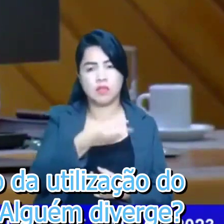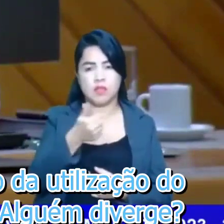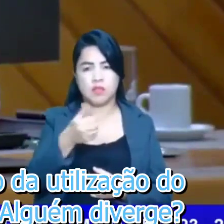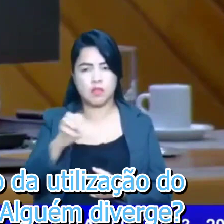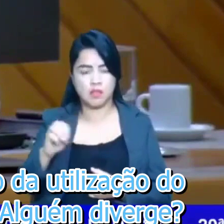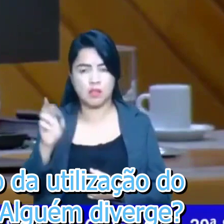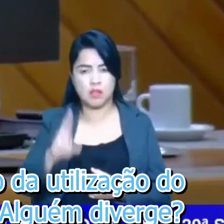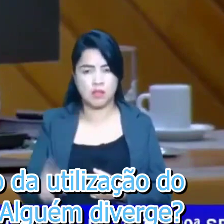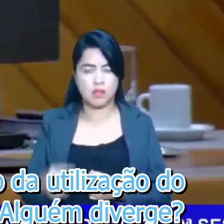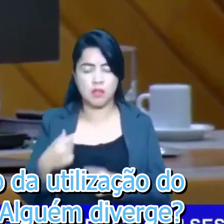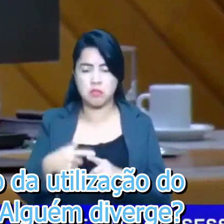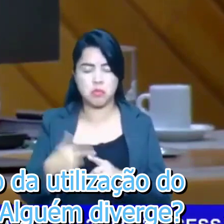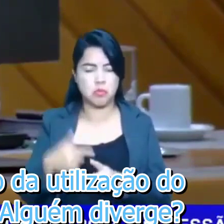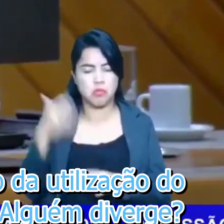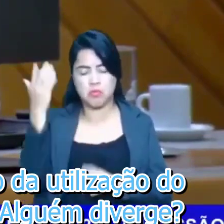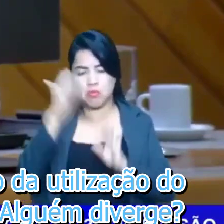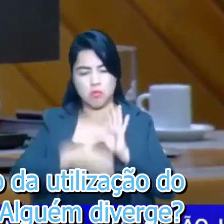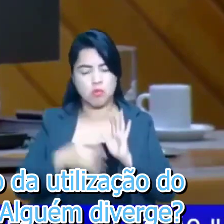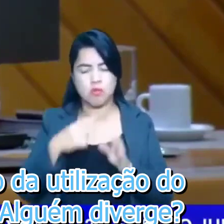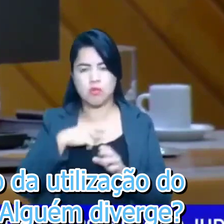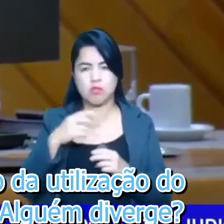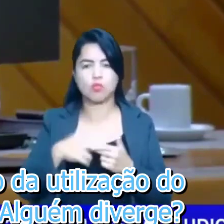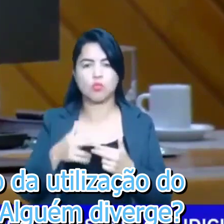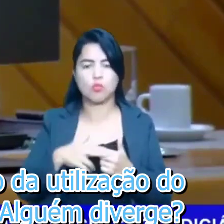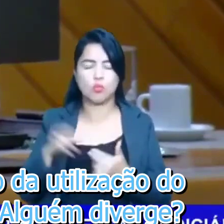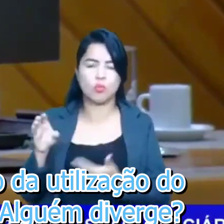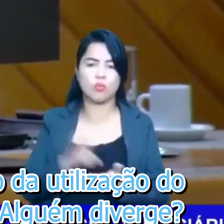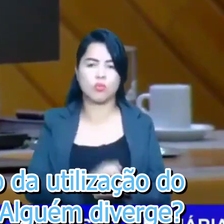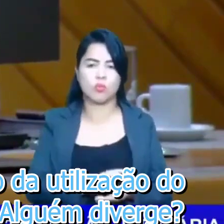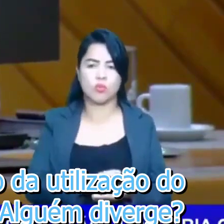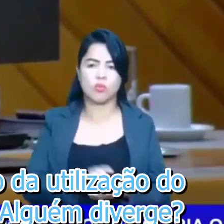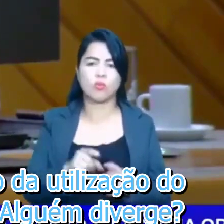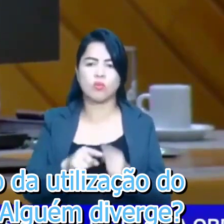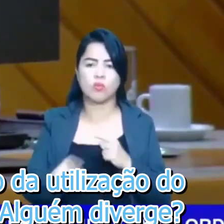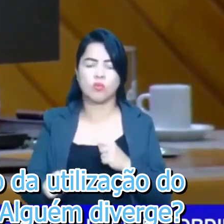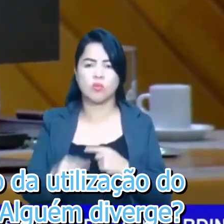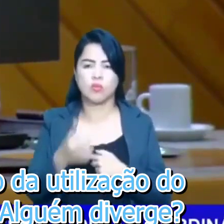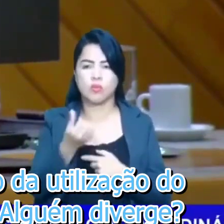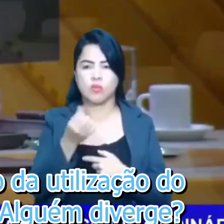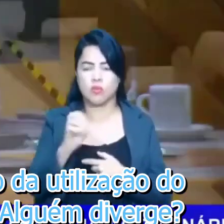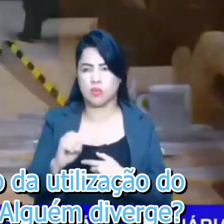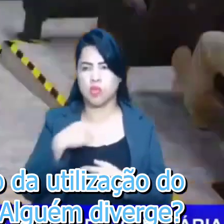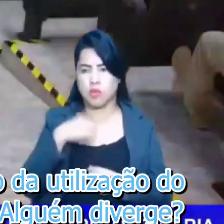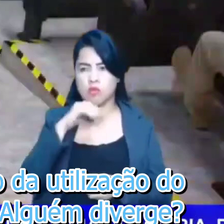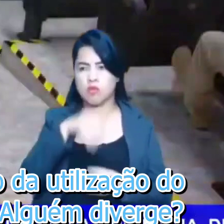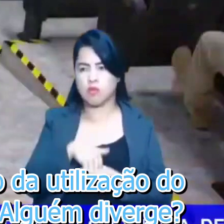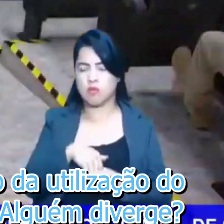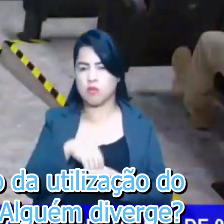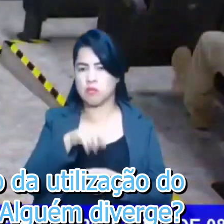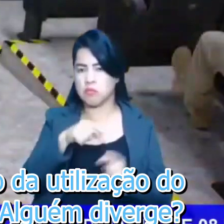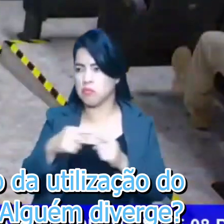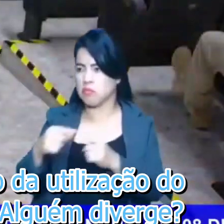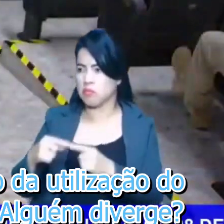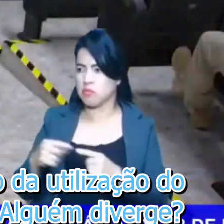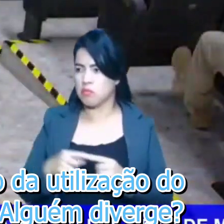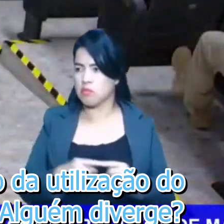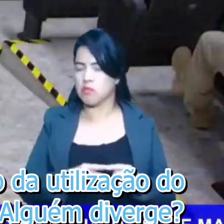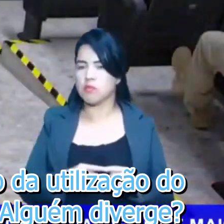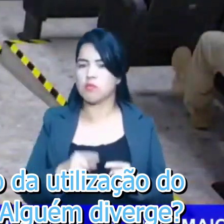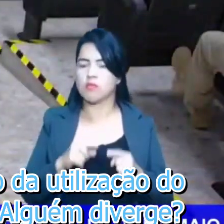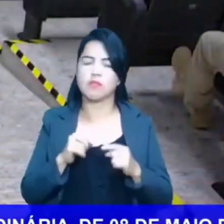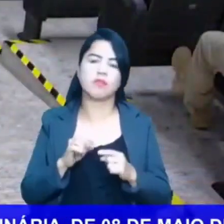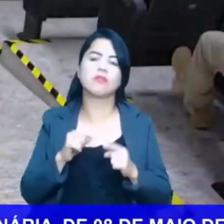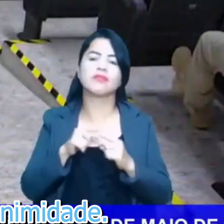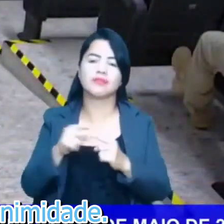310,00 em razão da não comprovação da utilização do recurso, o que viola o artigo 60 da norma. É como voto. Alguém diverge?